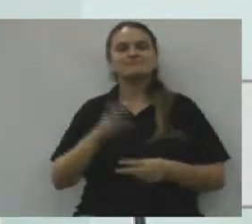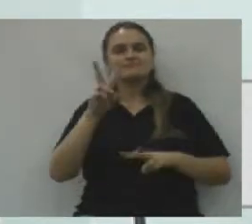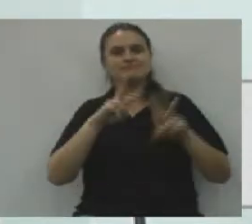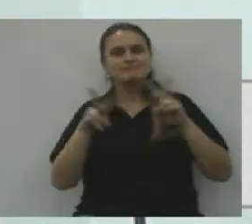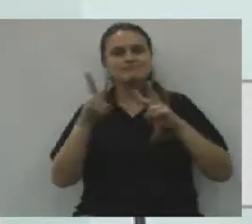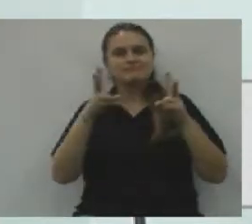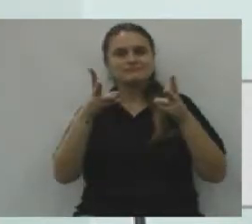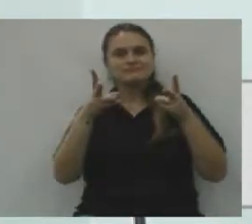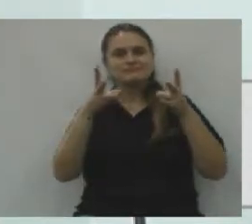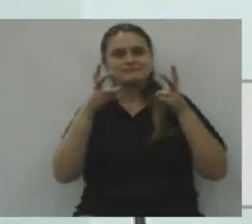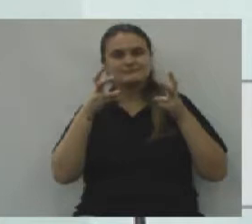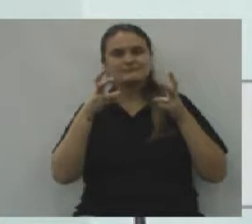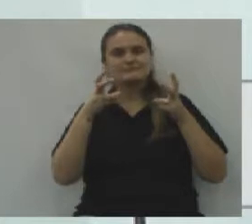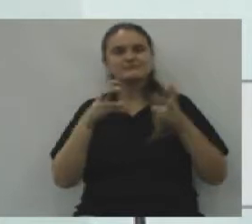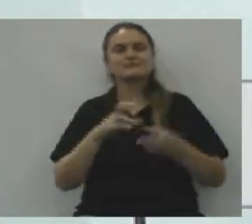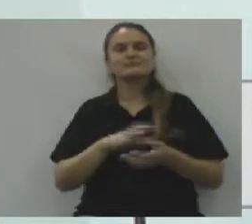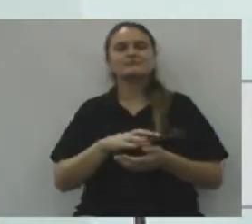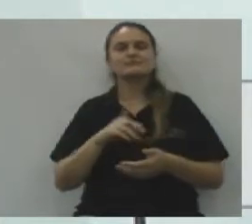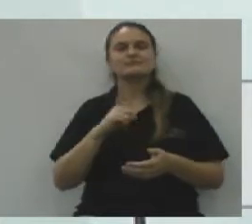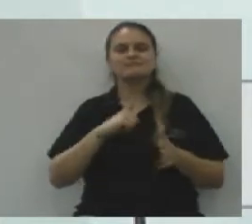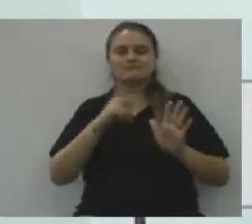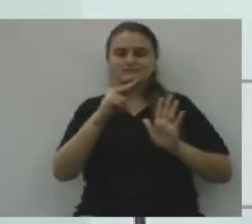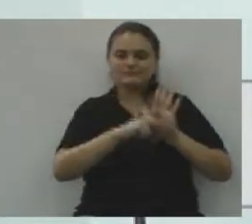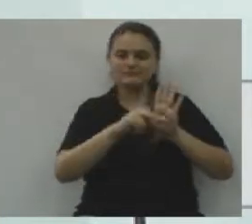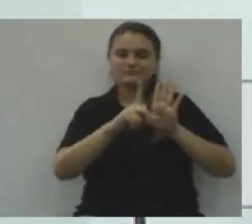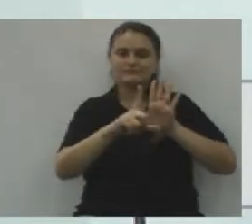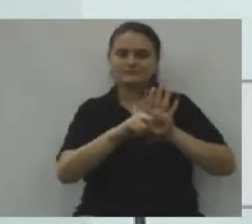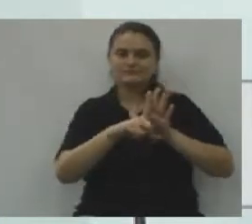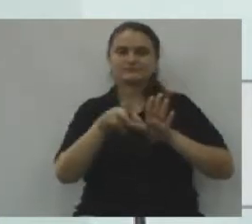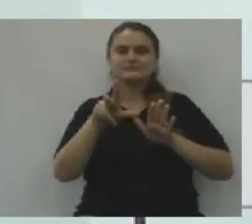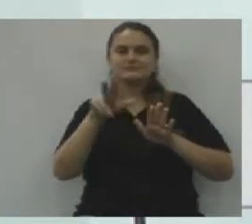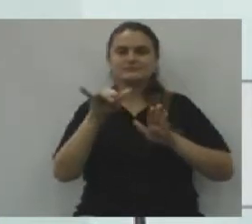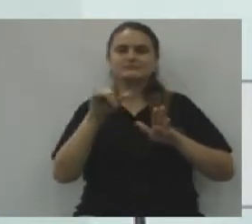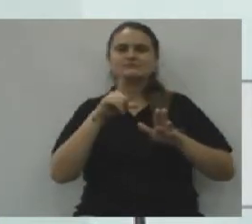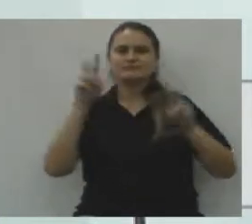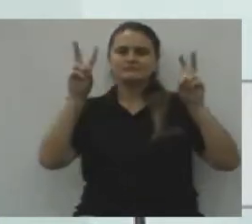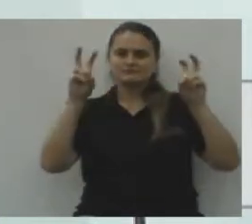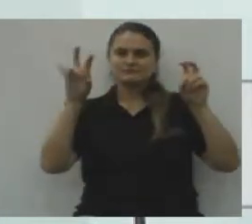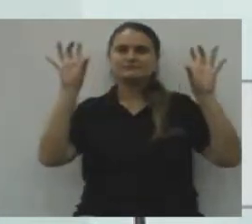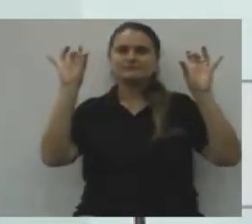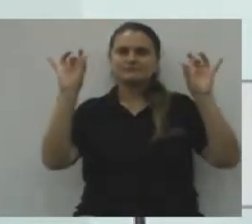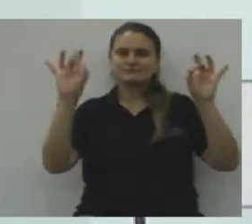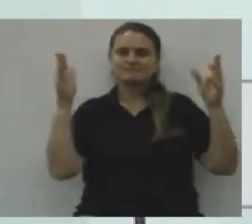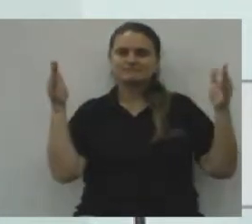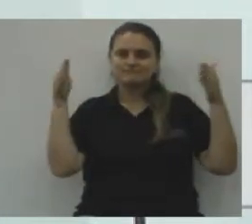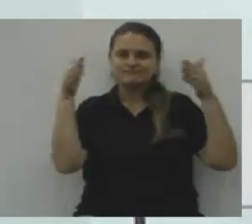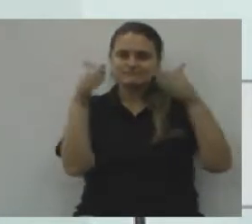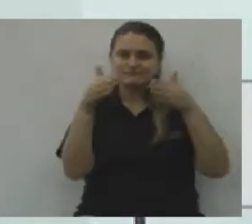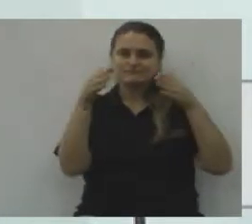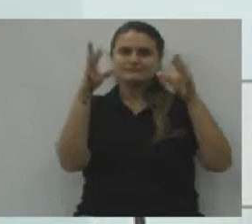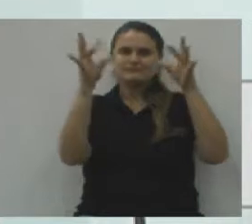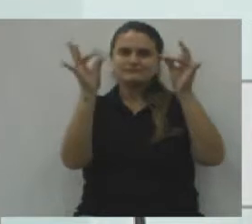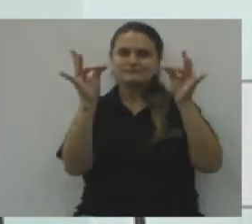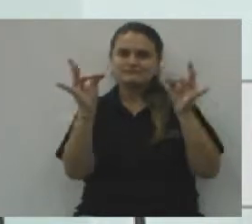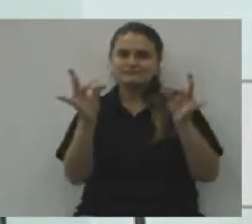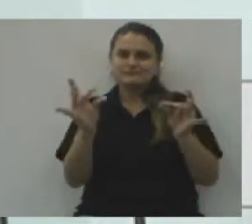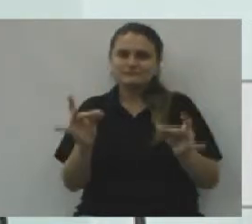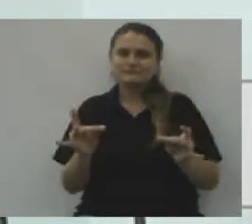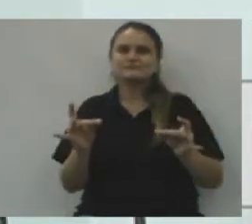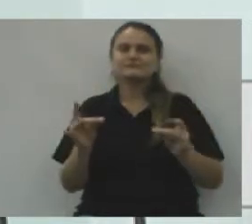verificação de um processo legislativo que vai tratar desse tema de maneira específica, de maneira detalhada,